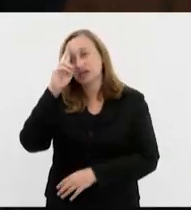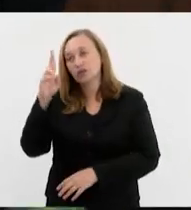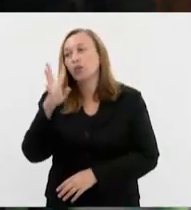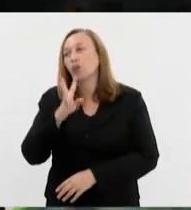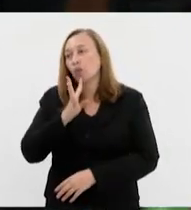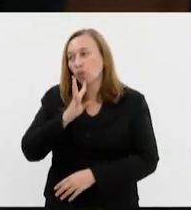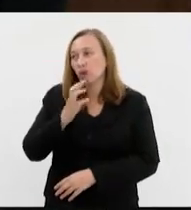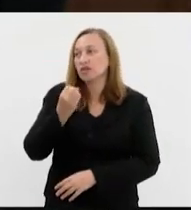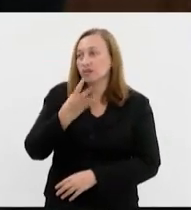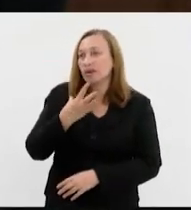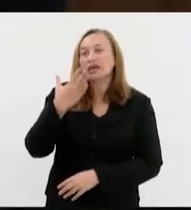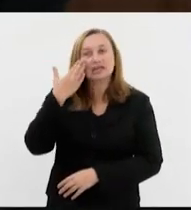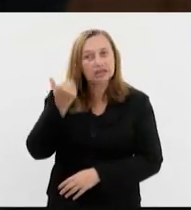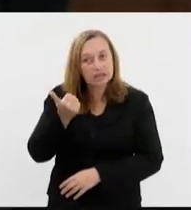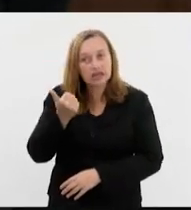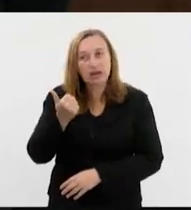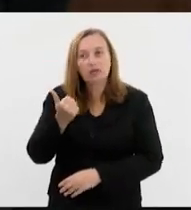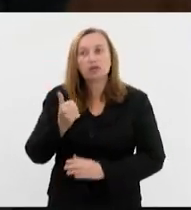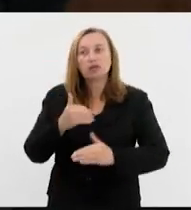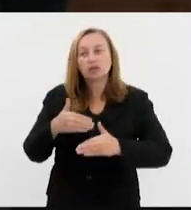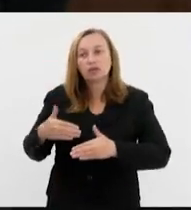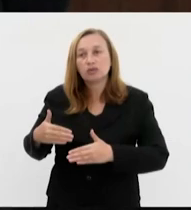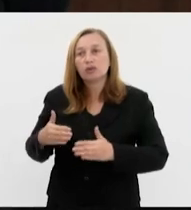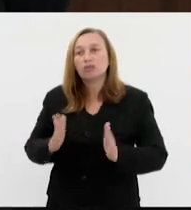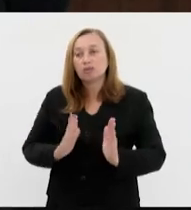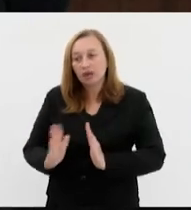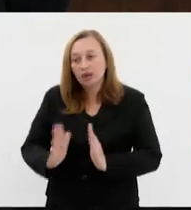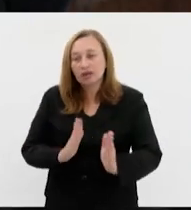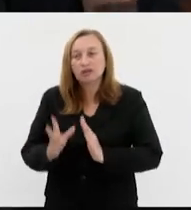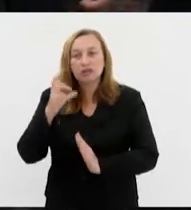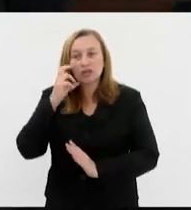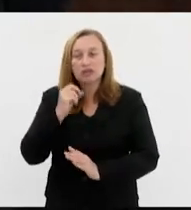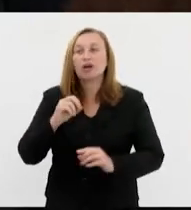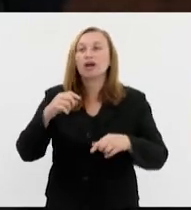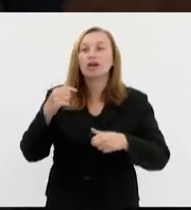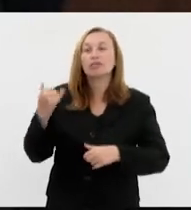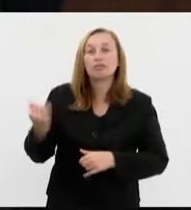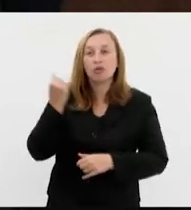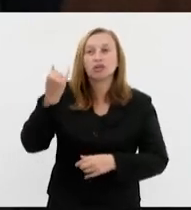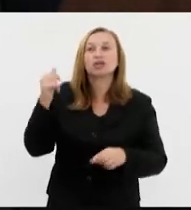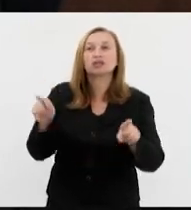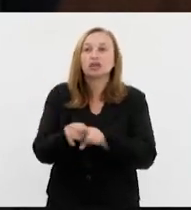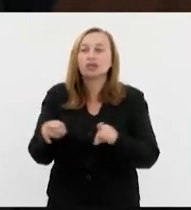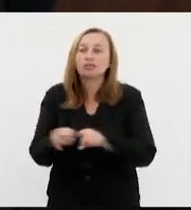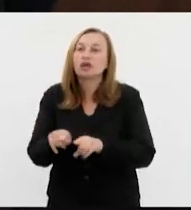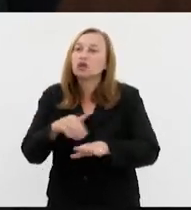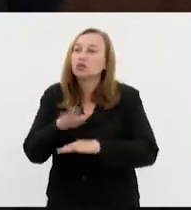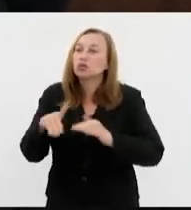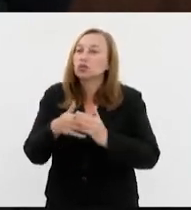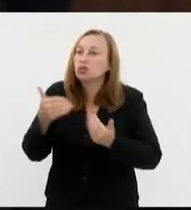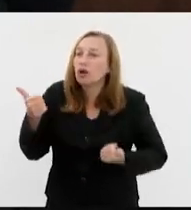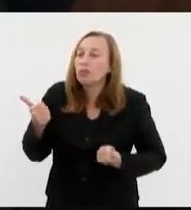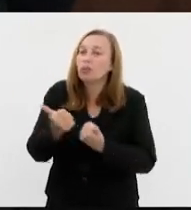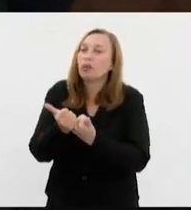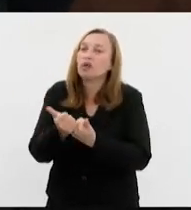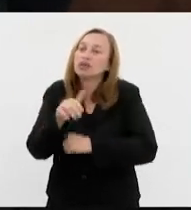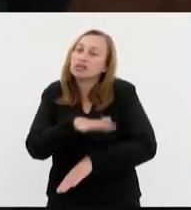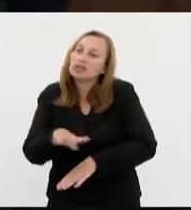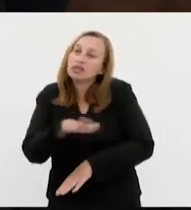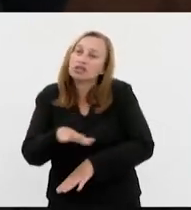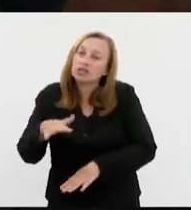bastante. A gente sabe que, no processo de adoção, é importante também todo o acolhimento a essa criança que está chegando